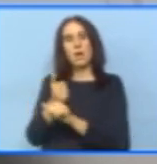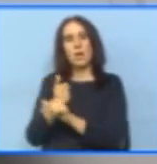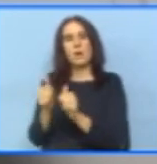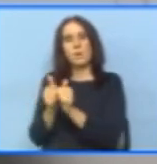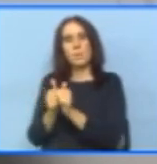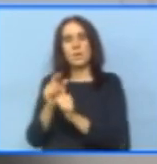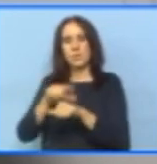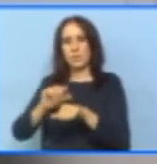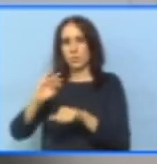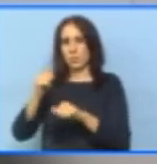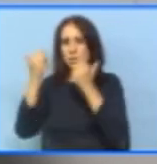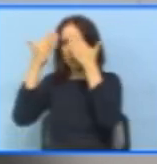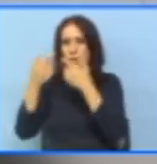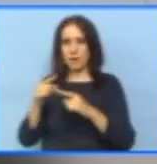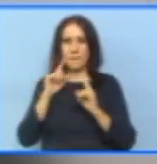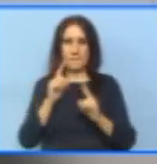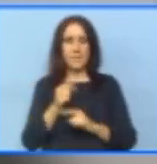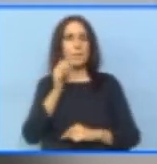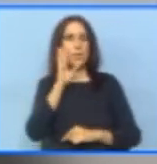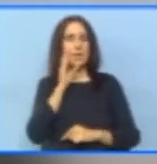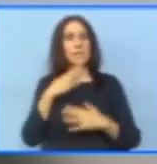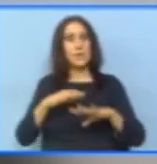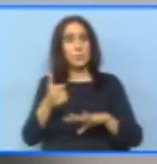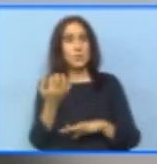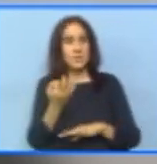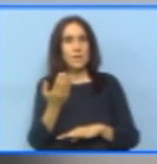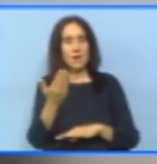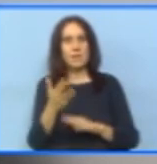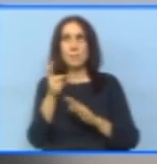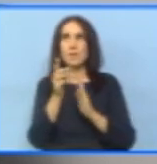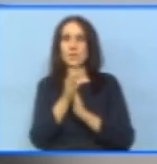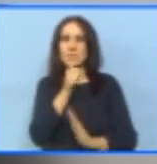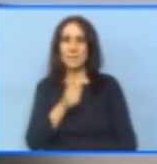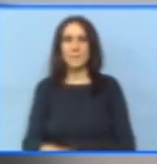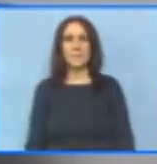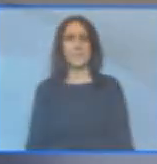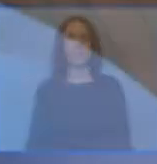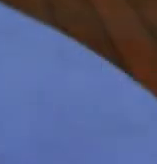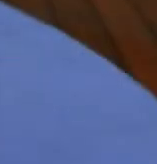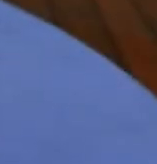companhia pelas 22h45. Votos de boa tarde, boas férias, se for o caso, e até amanhã, se Deus quiser.